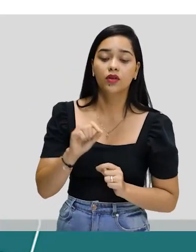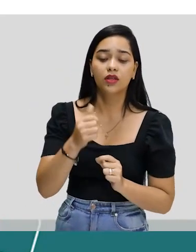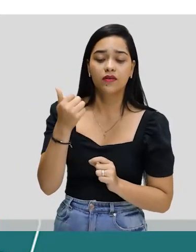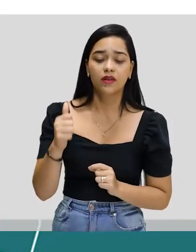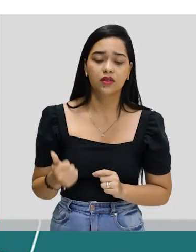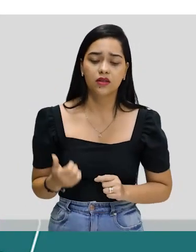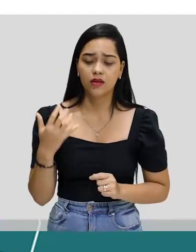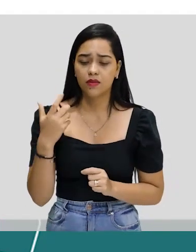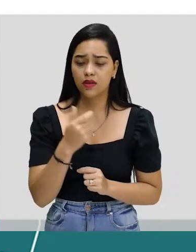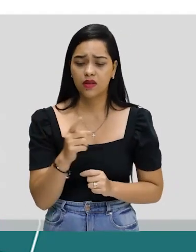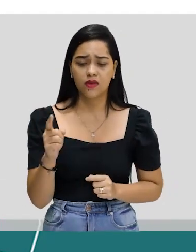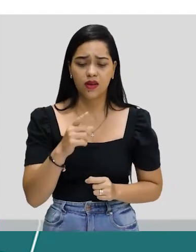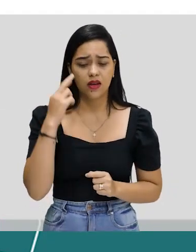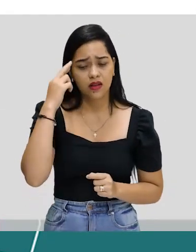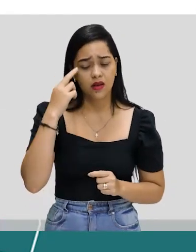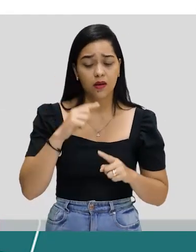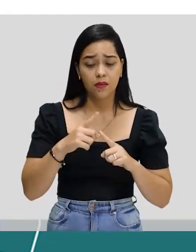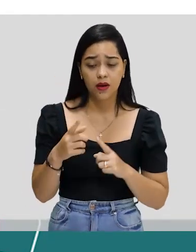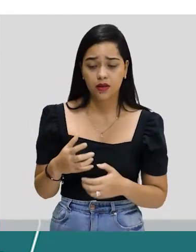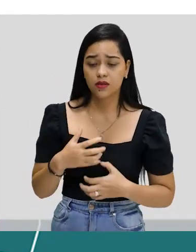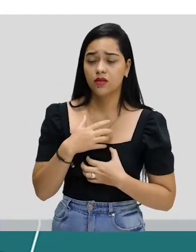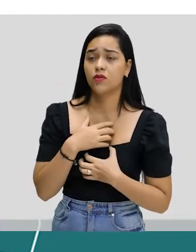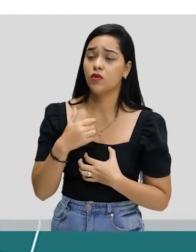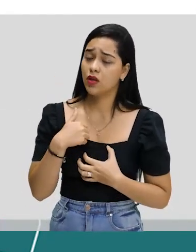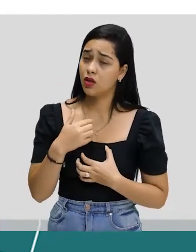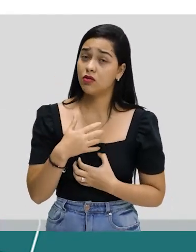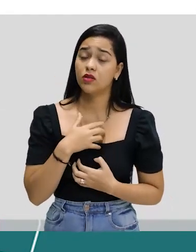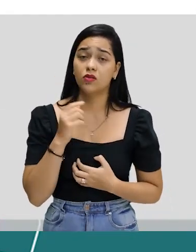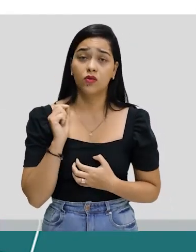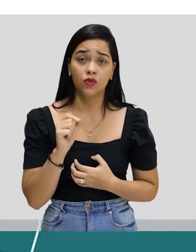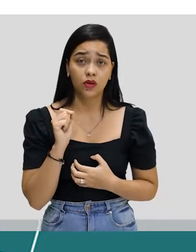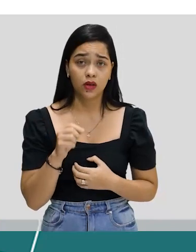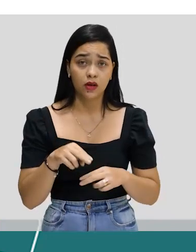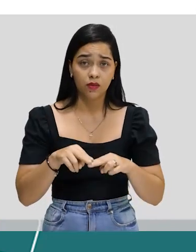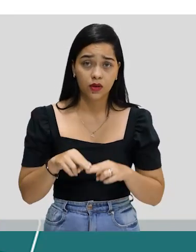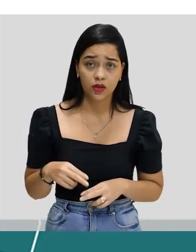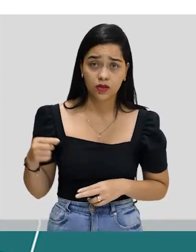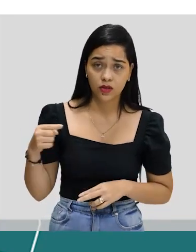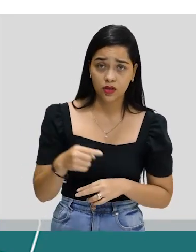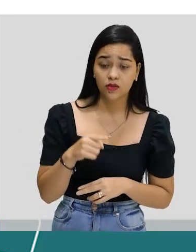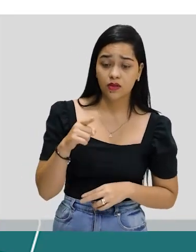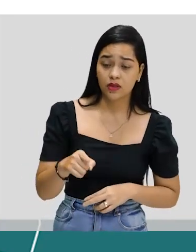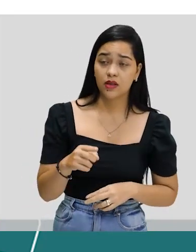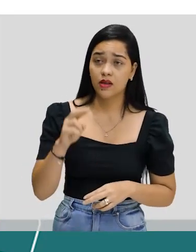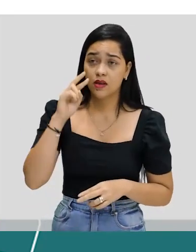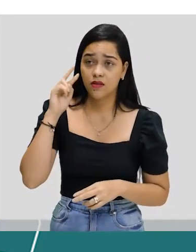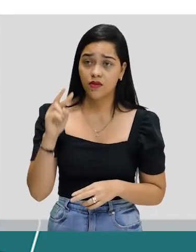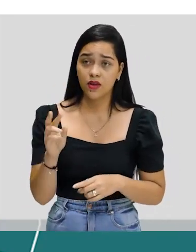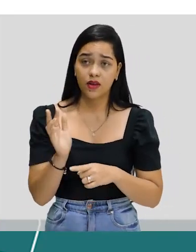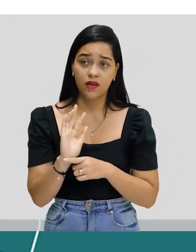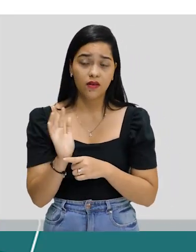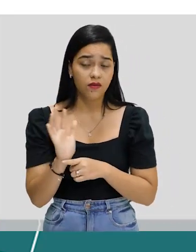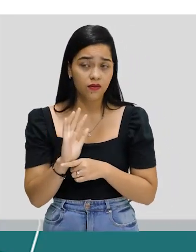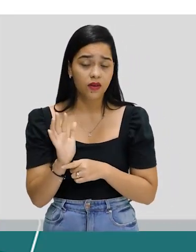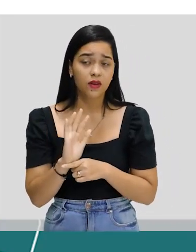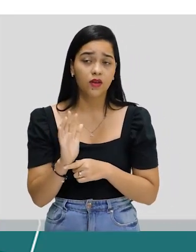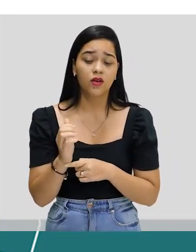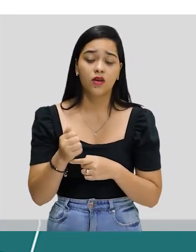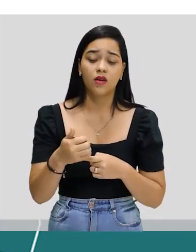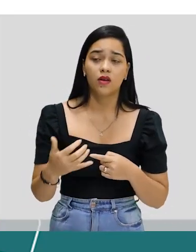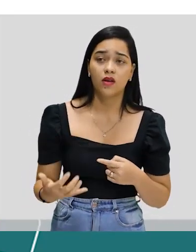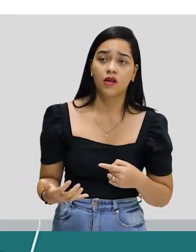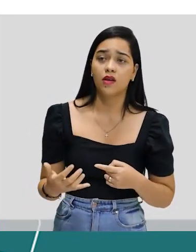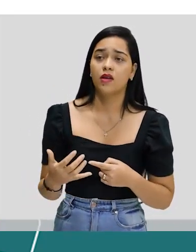avaliação da beleza não é a razão, os sentimentos, o que eu sinto. É por causa disso que vocês assistem filmes e séries,